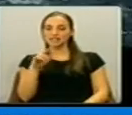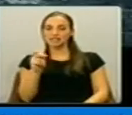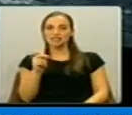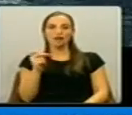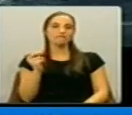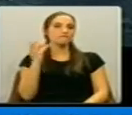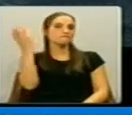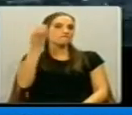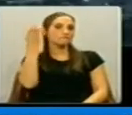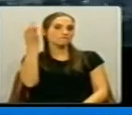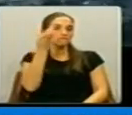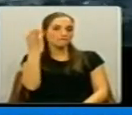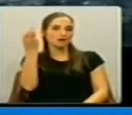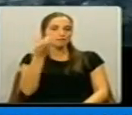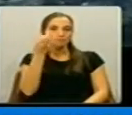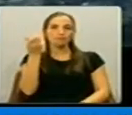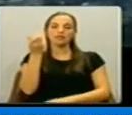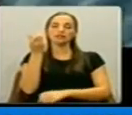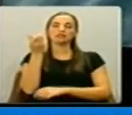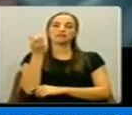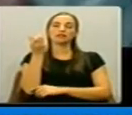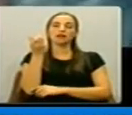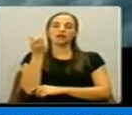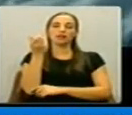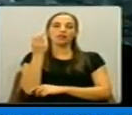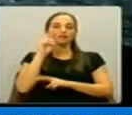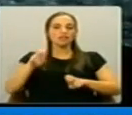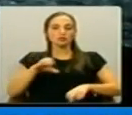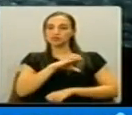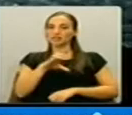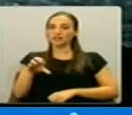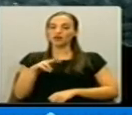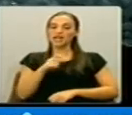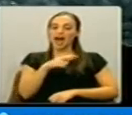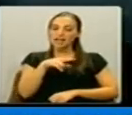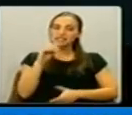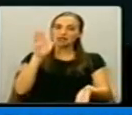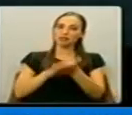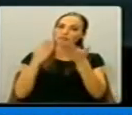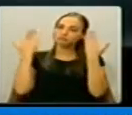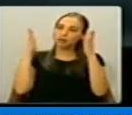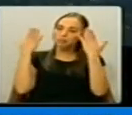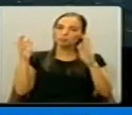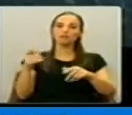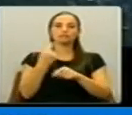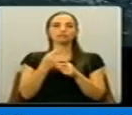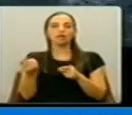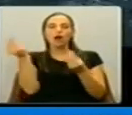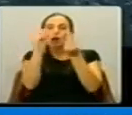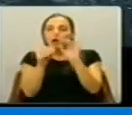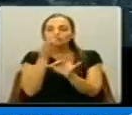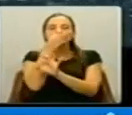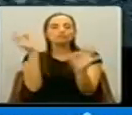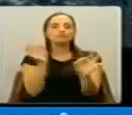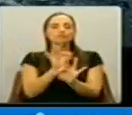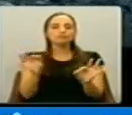que até foi elogiada pela NASA por outros educadores científicos de todo o mundo pela beleza da sua construção, mas